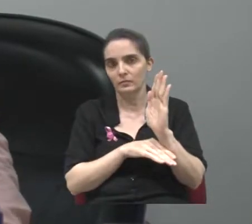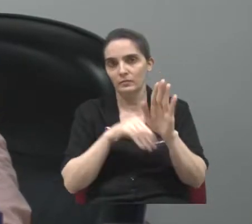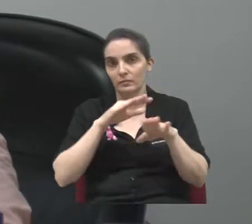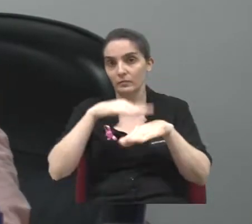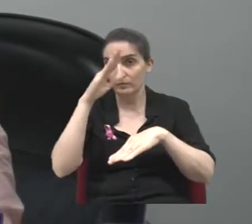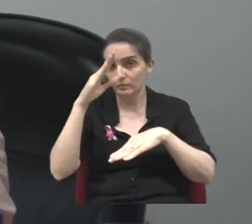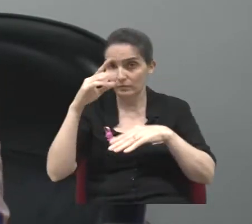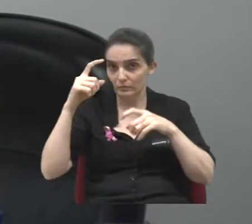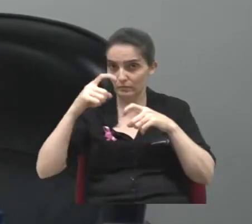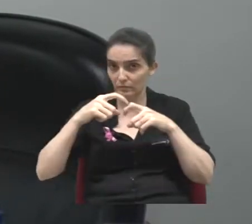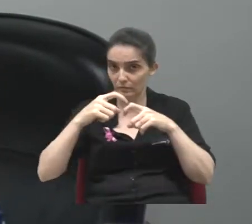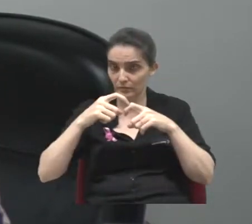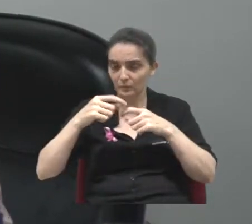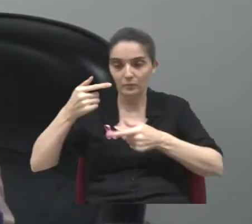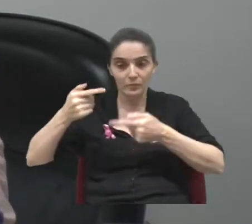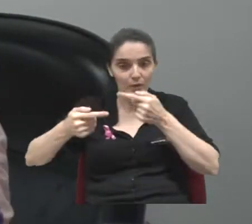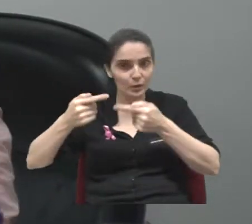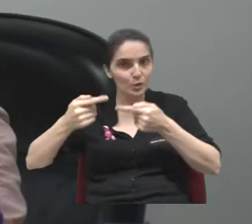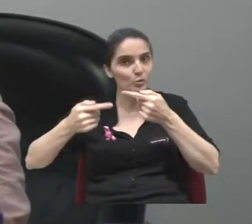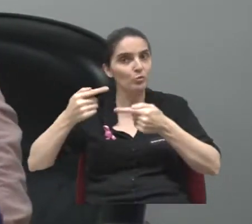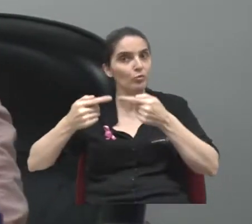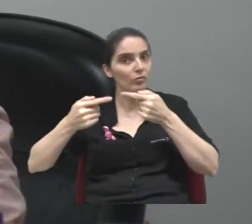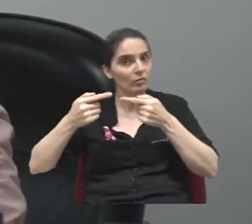aqui nessa Câmara